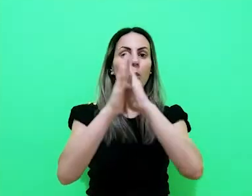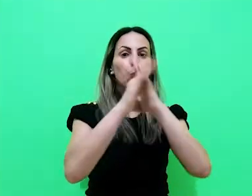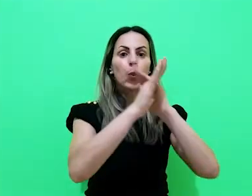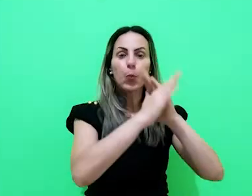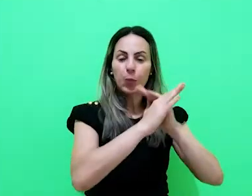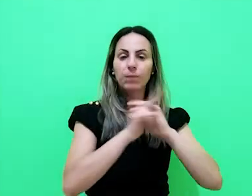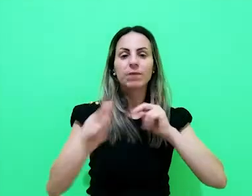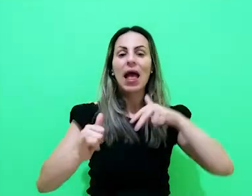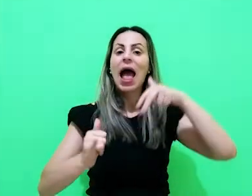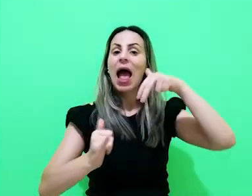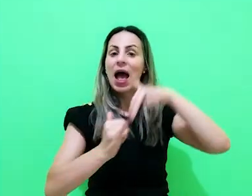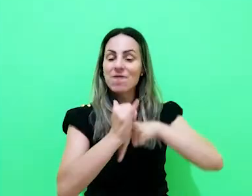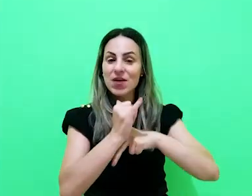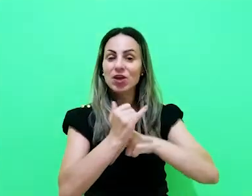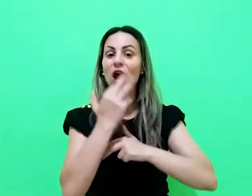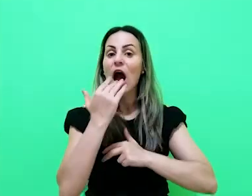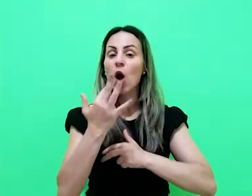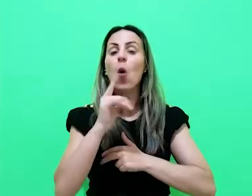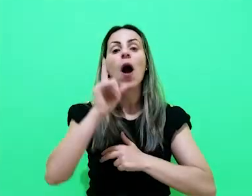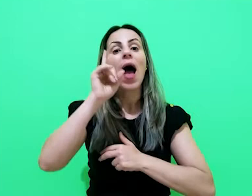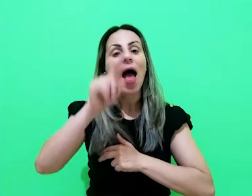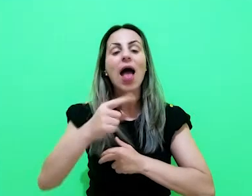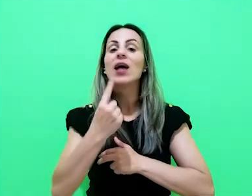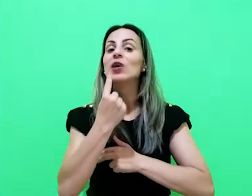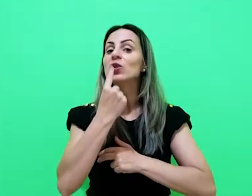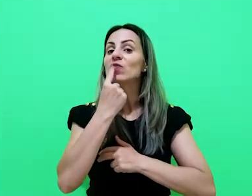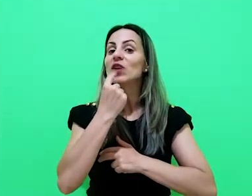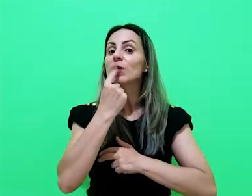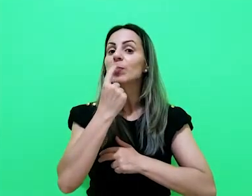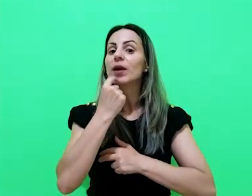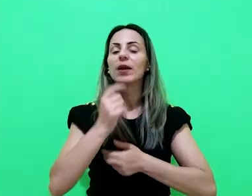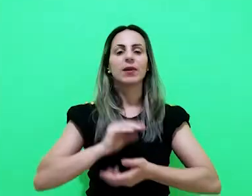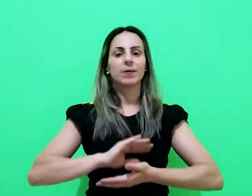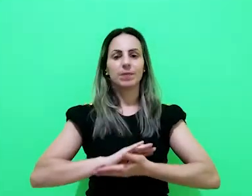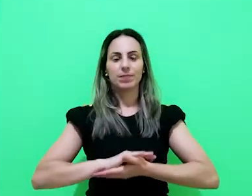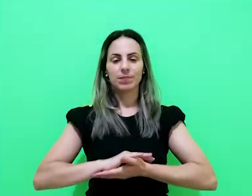Então, essa vítima é uma tarja vermelha, pessoal.